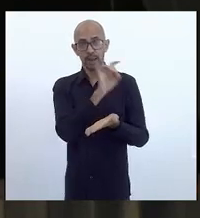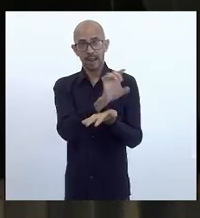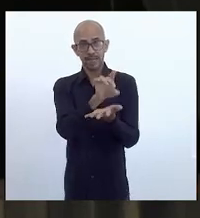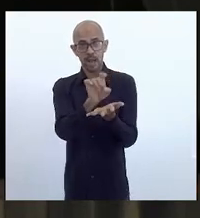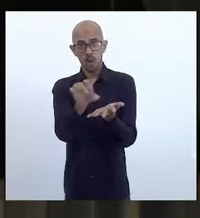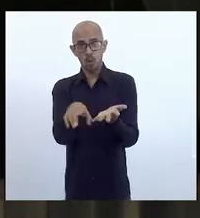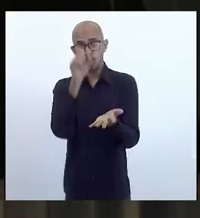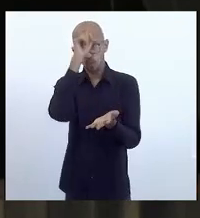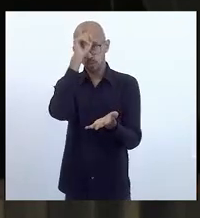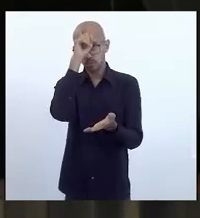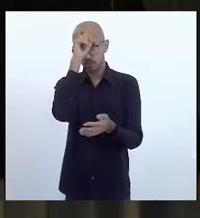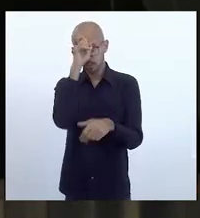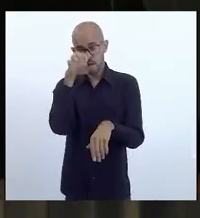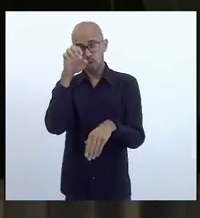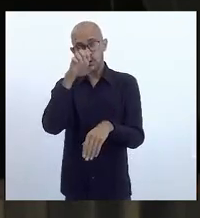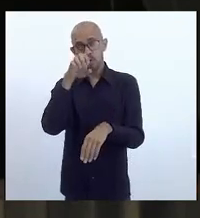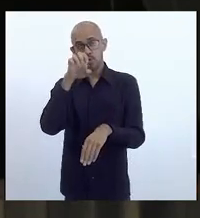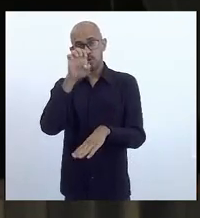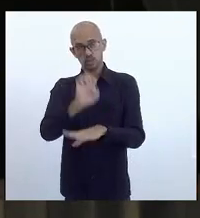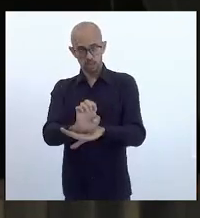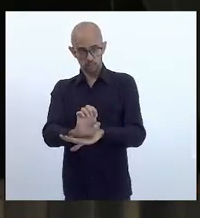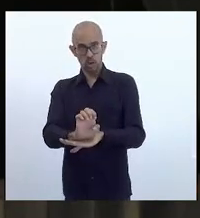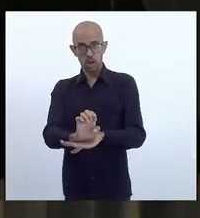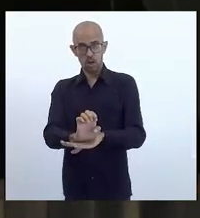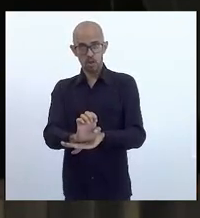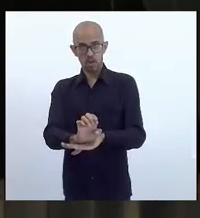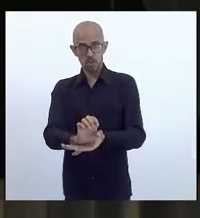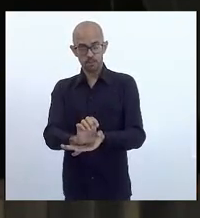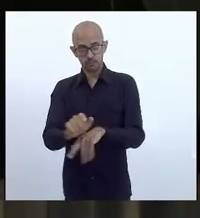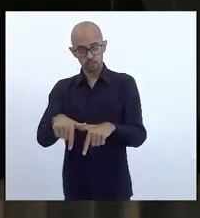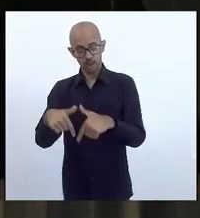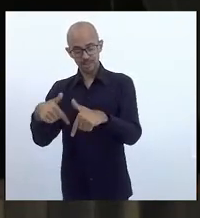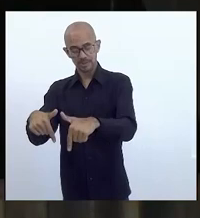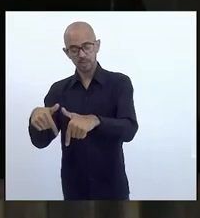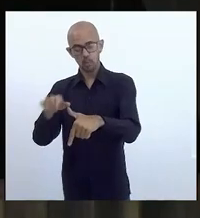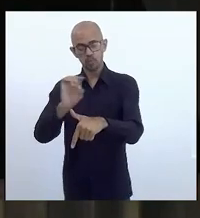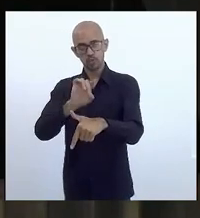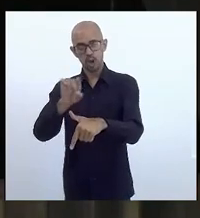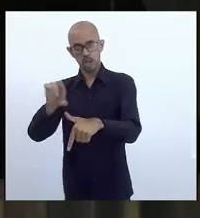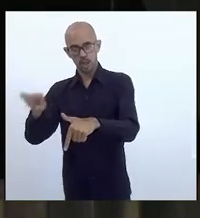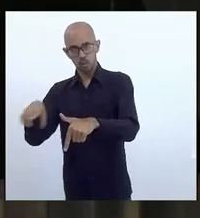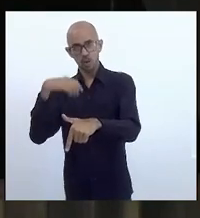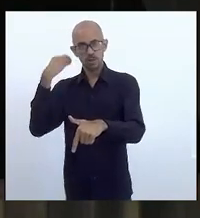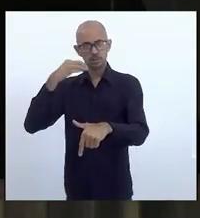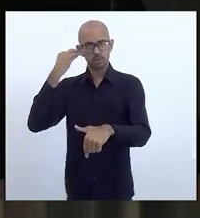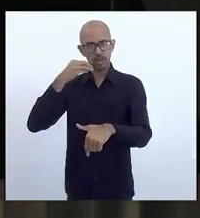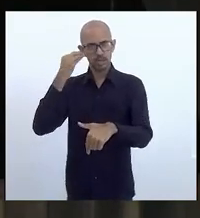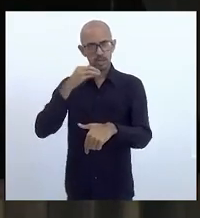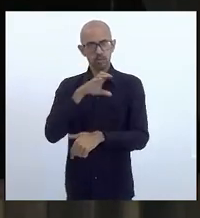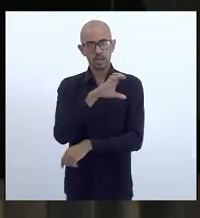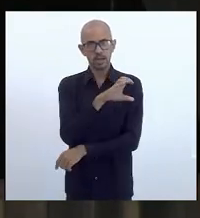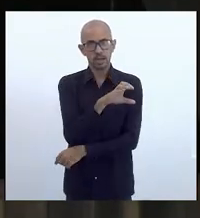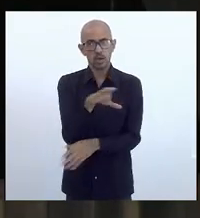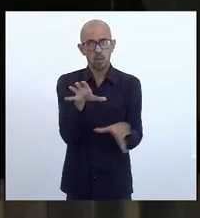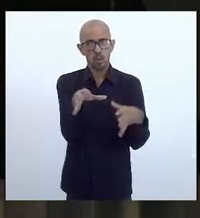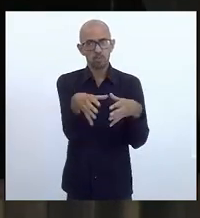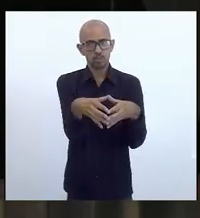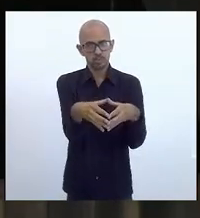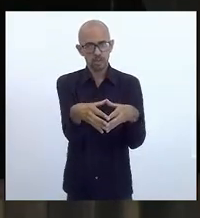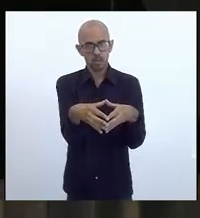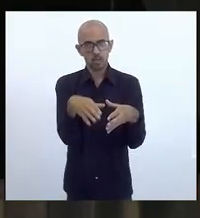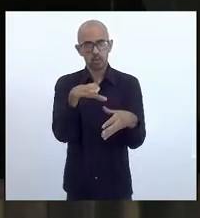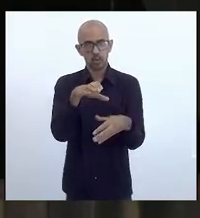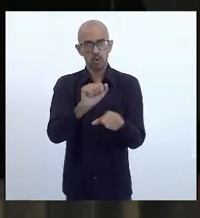da rede, ou seja, uma rubrica como ação de cada hospital. A experiência da comissão COVID nos mostra que,